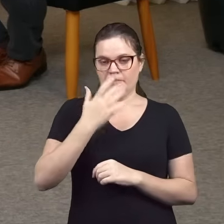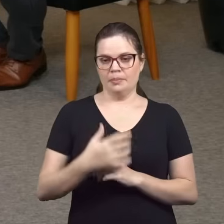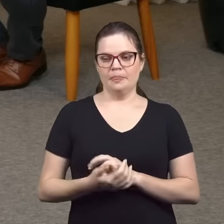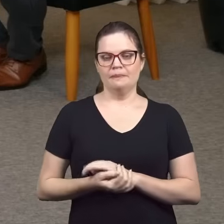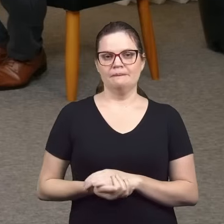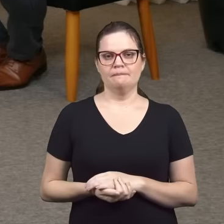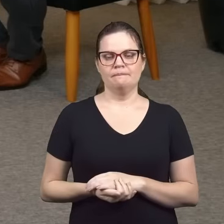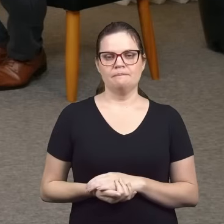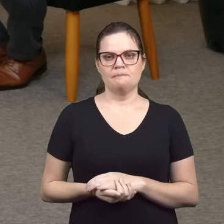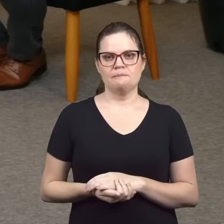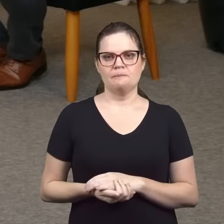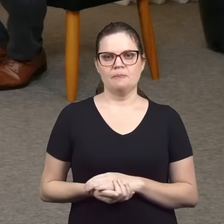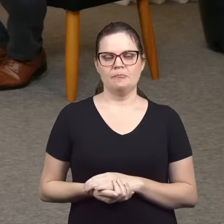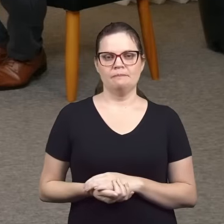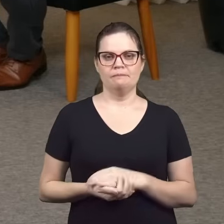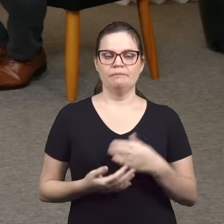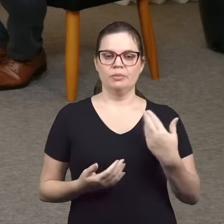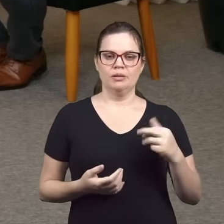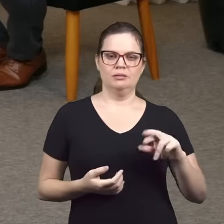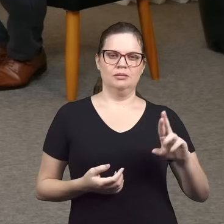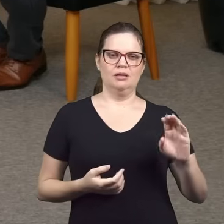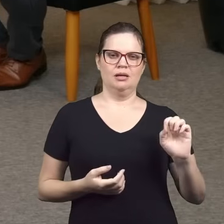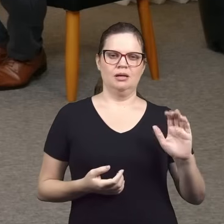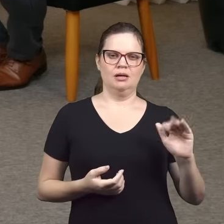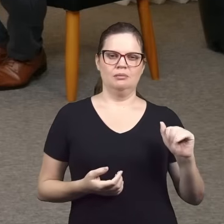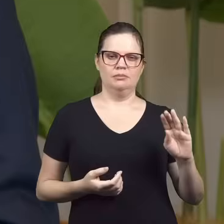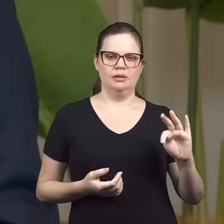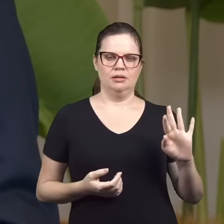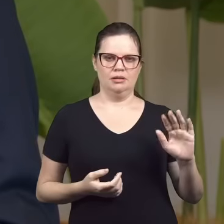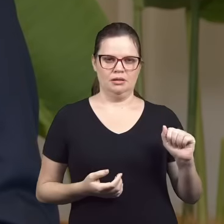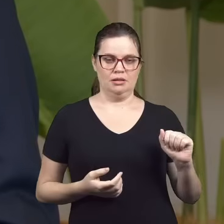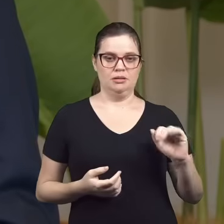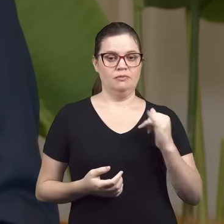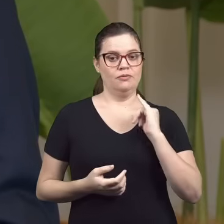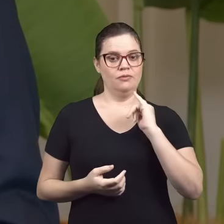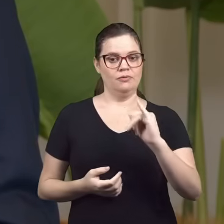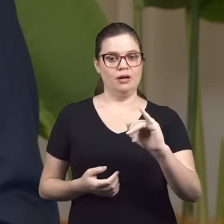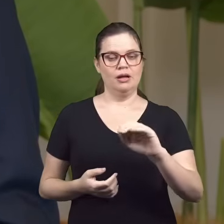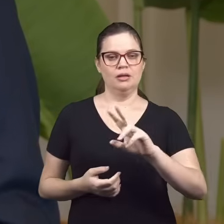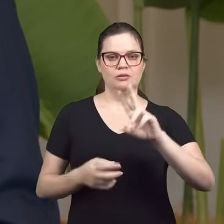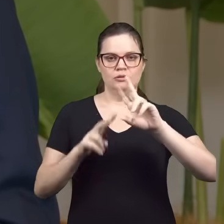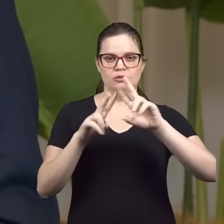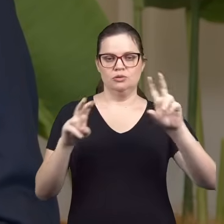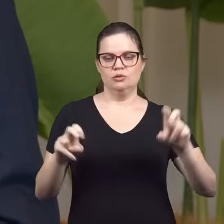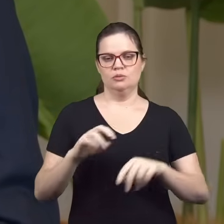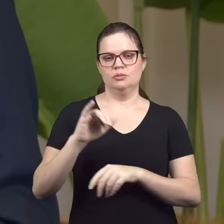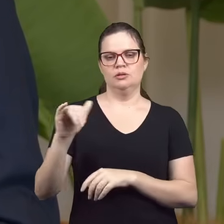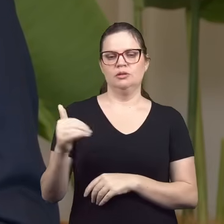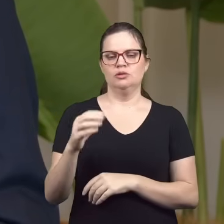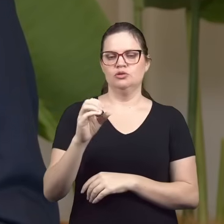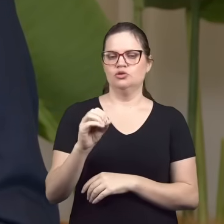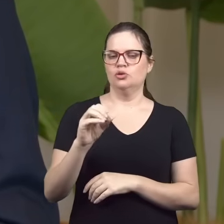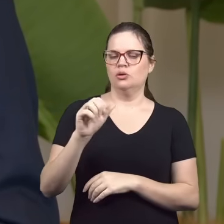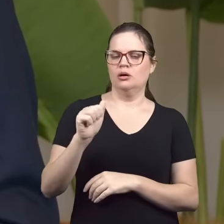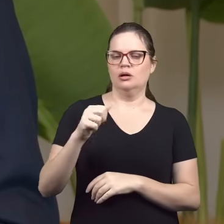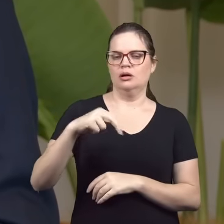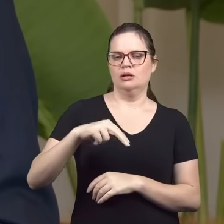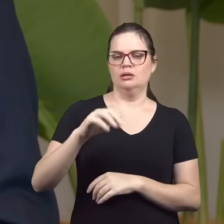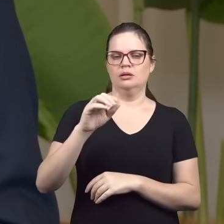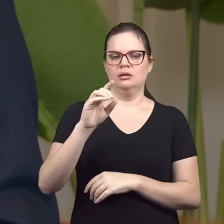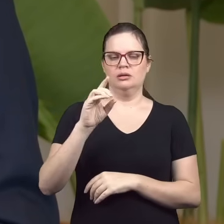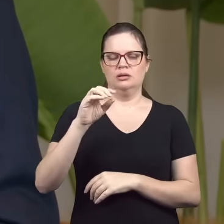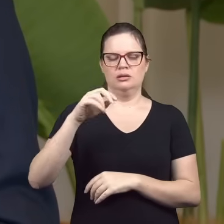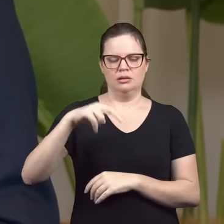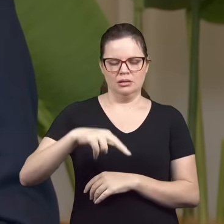quando os recabitas citam Jonadab, né, no texto, como uma